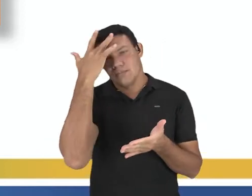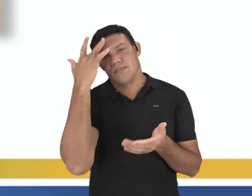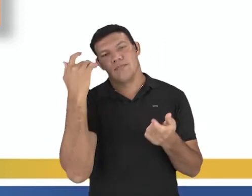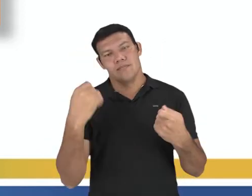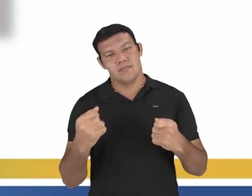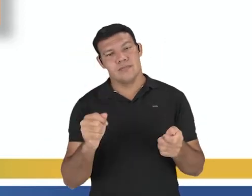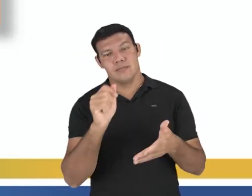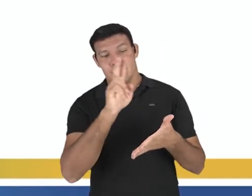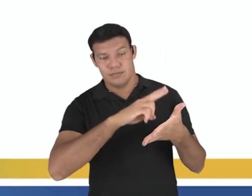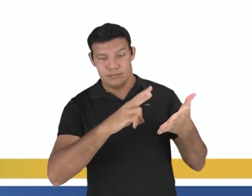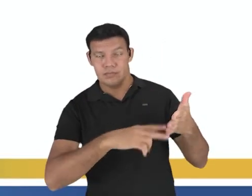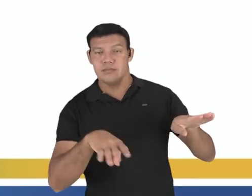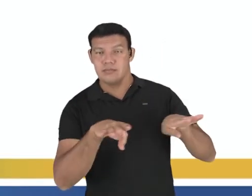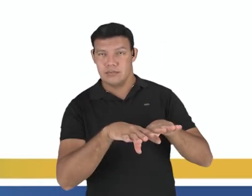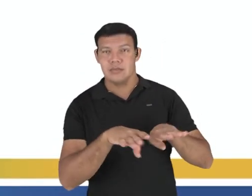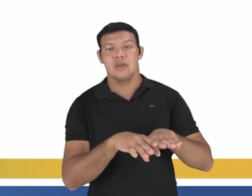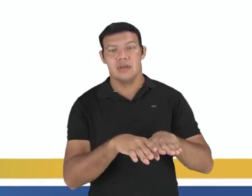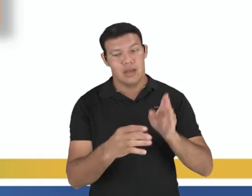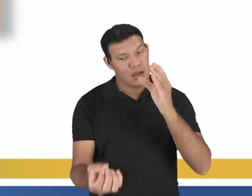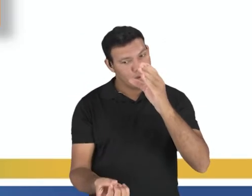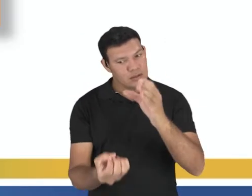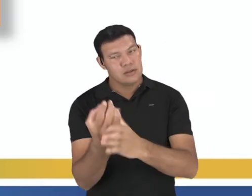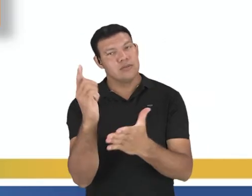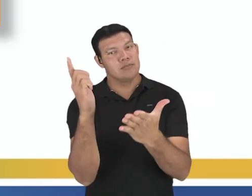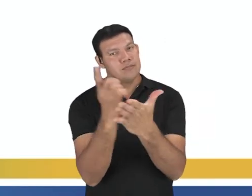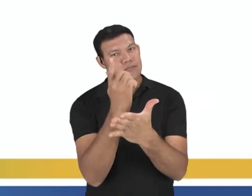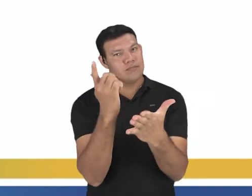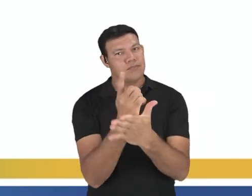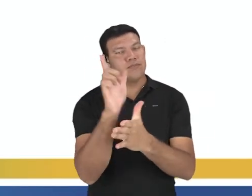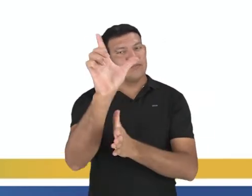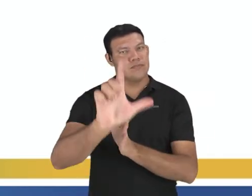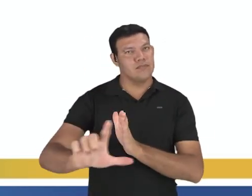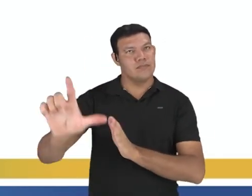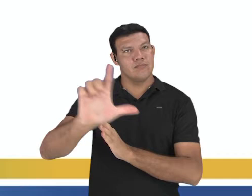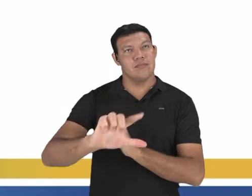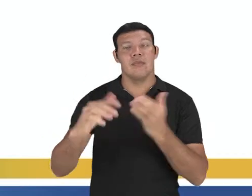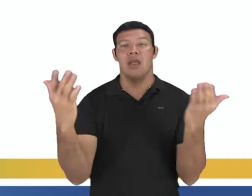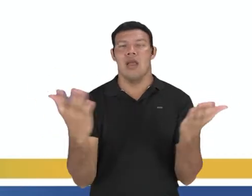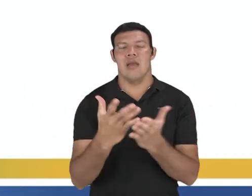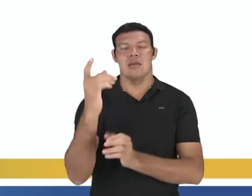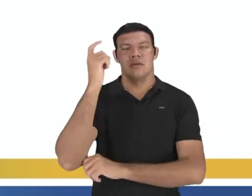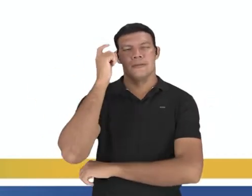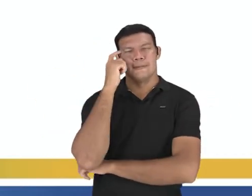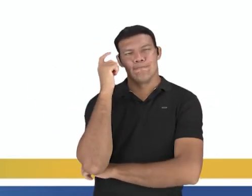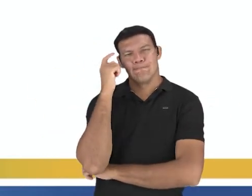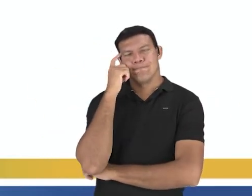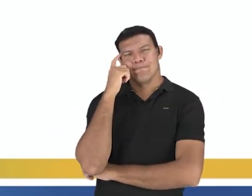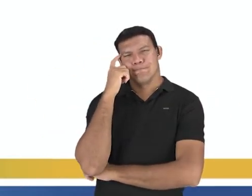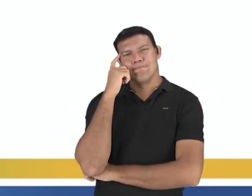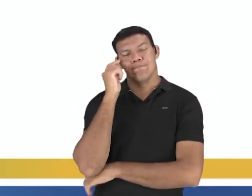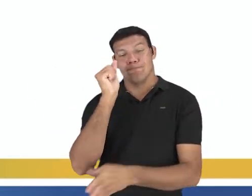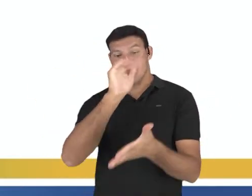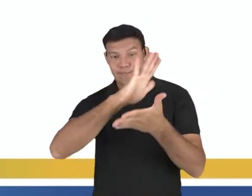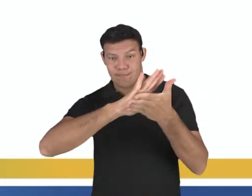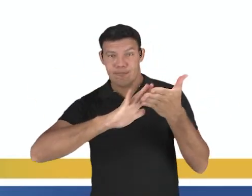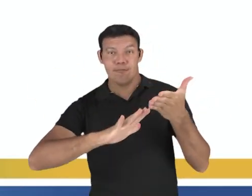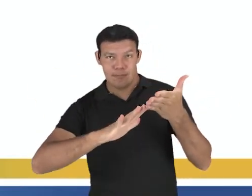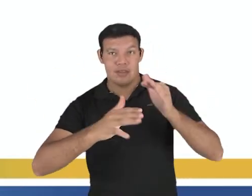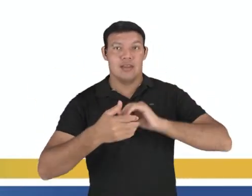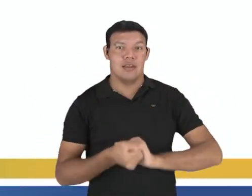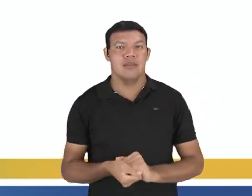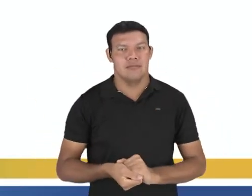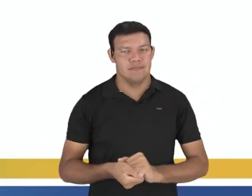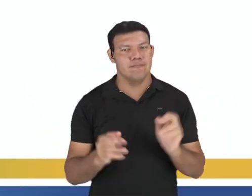relação, ok? Agora, nós vamos pensar um pouquinho, exercitar a